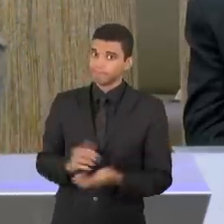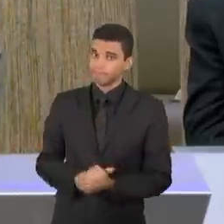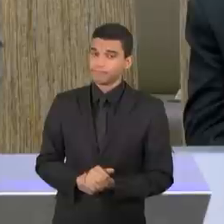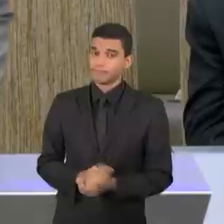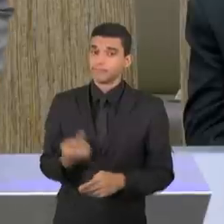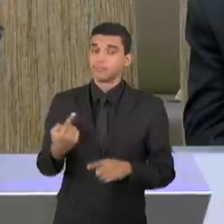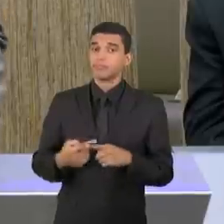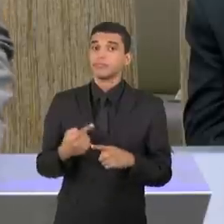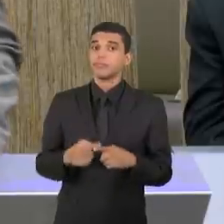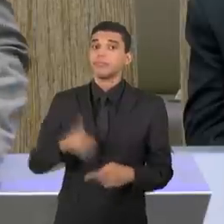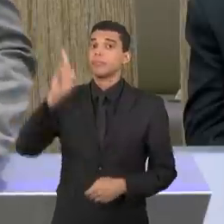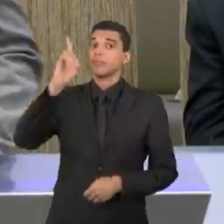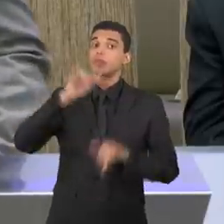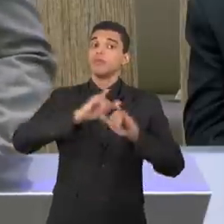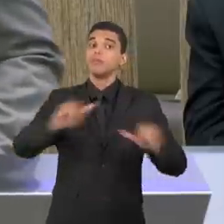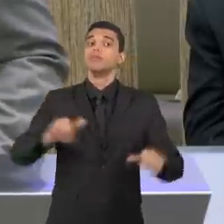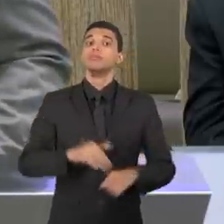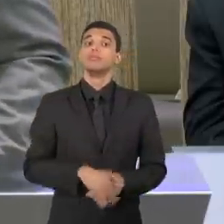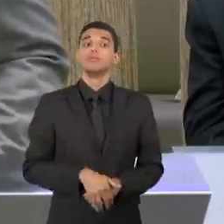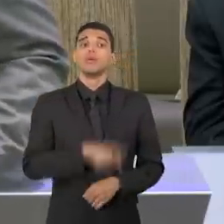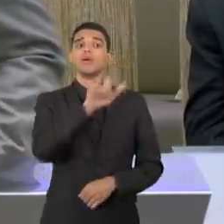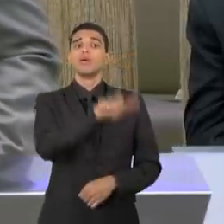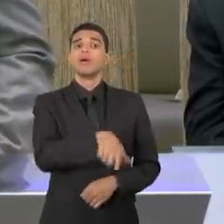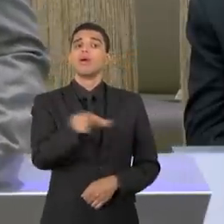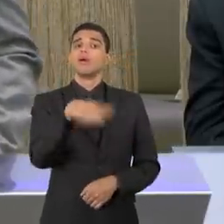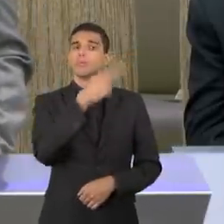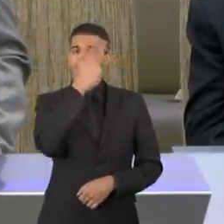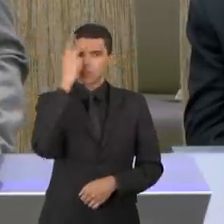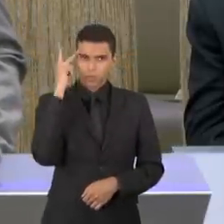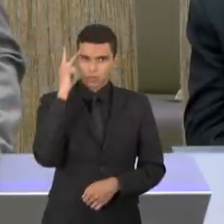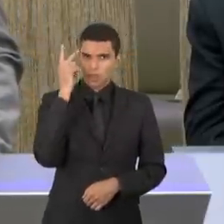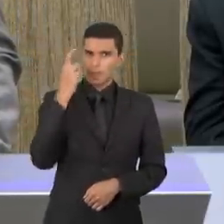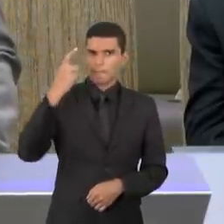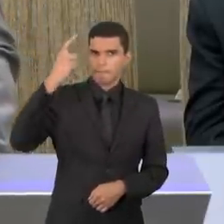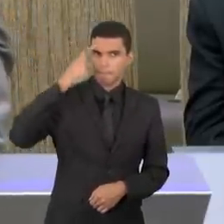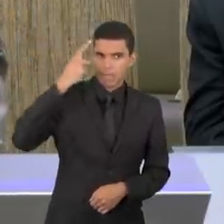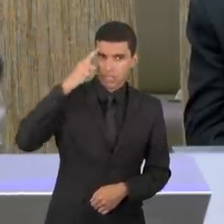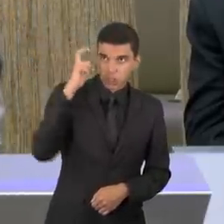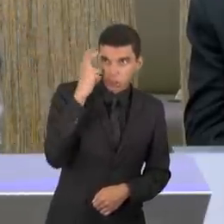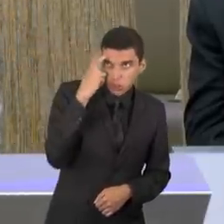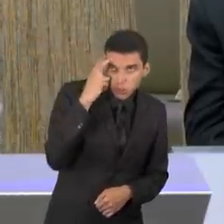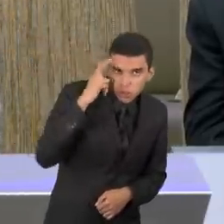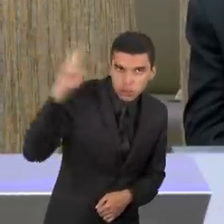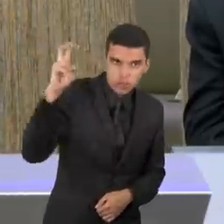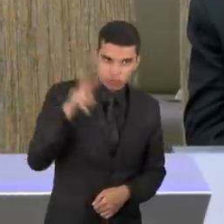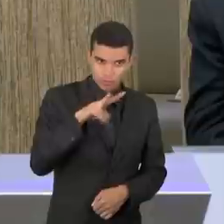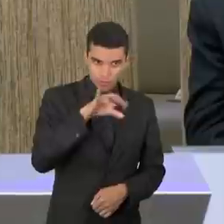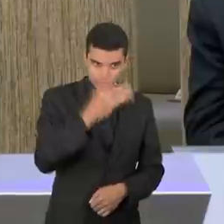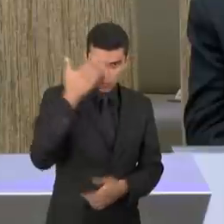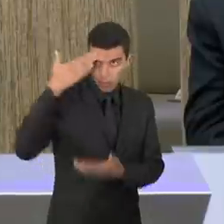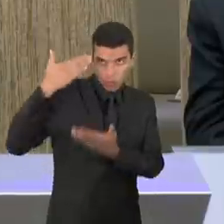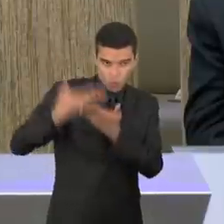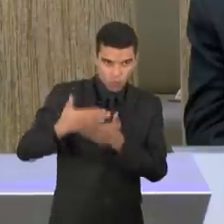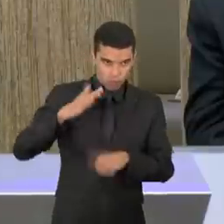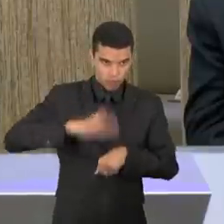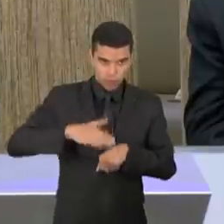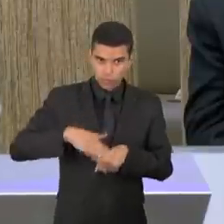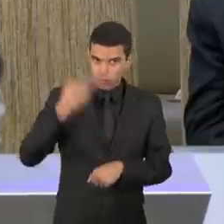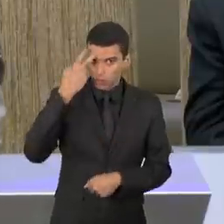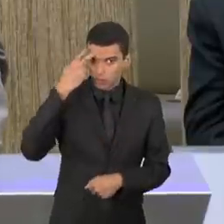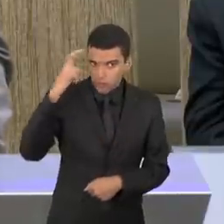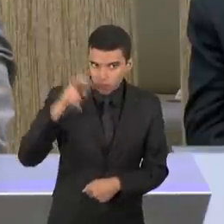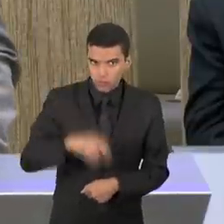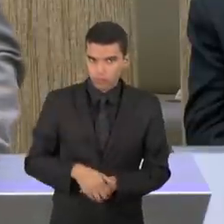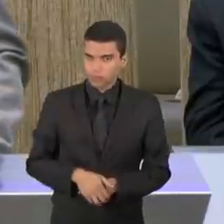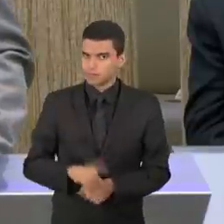sua sabedoria, nem o forte na sua força, nem o rico nas suas riquezas.